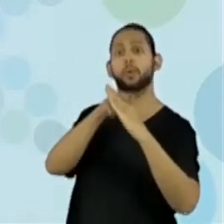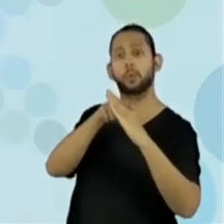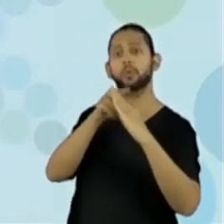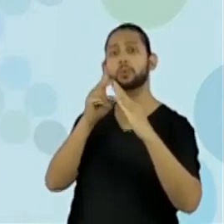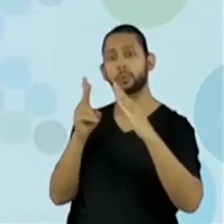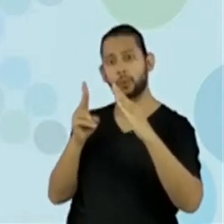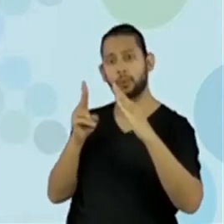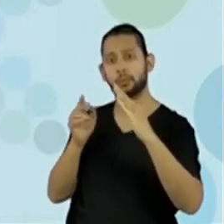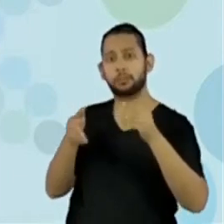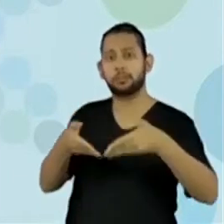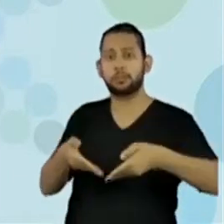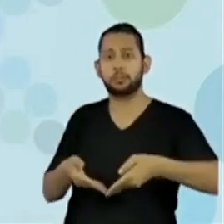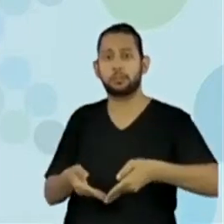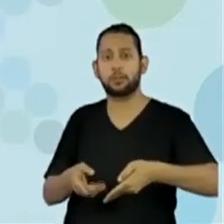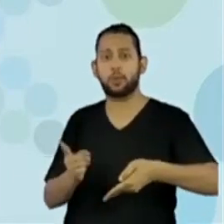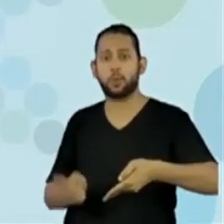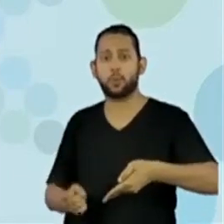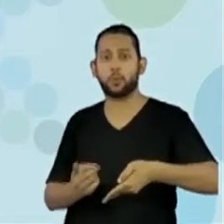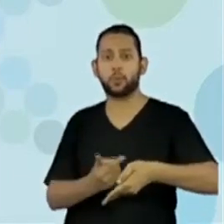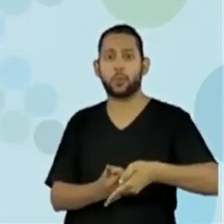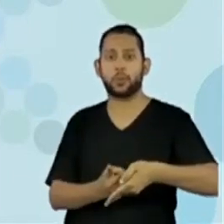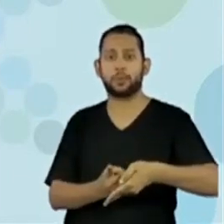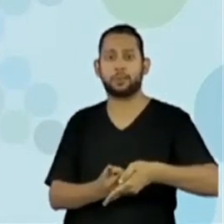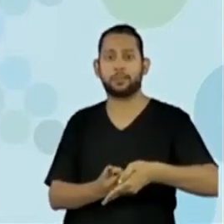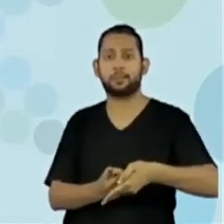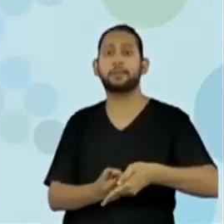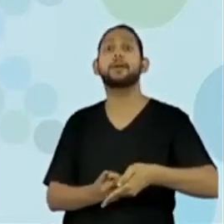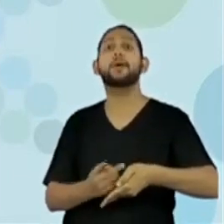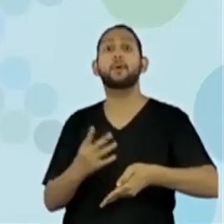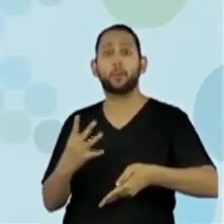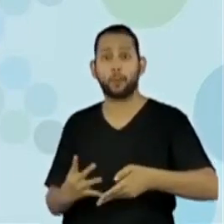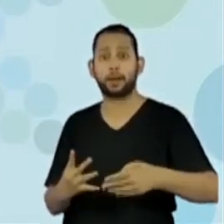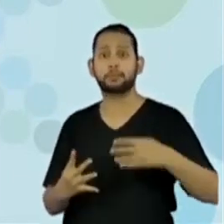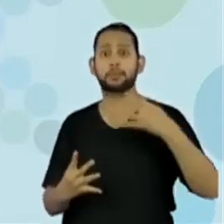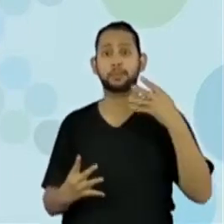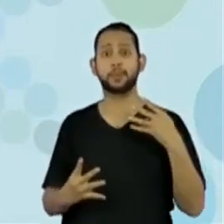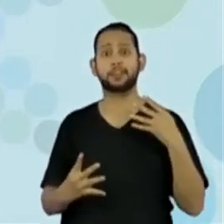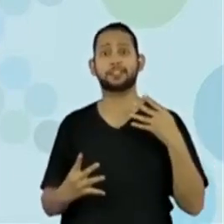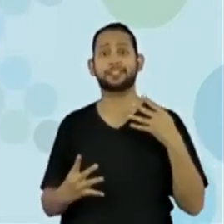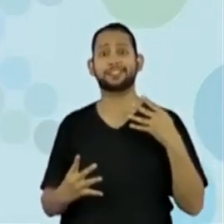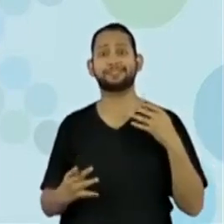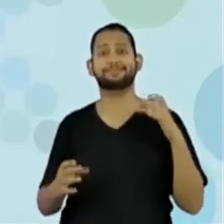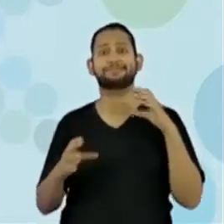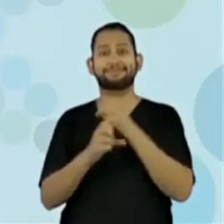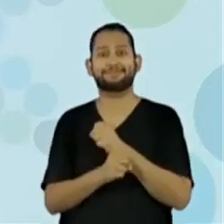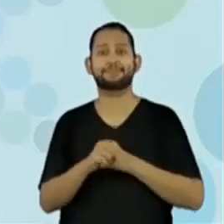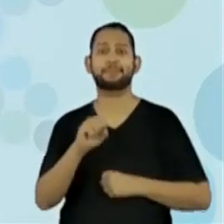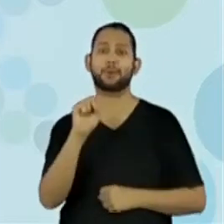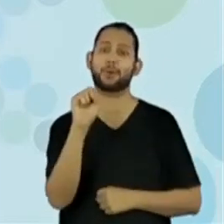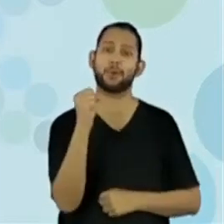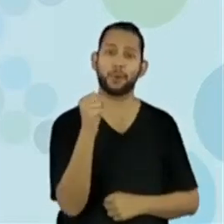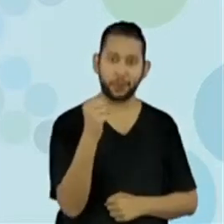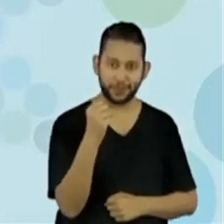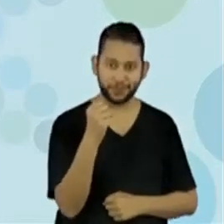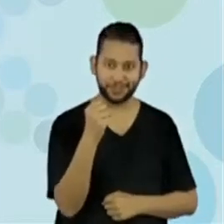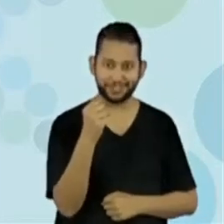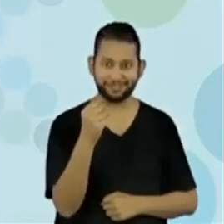virar ela, eu tenho 4 faces, e se eu olhar aqui na frente, eu tenho 4 faces. Então, 4 mais 4,